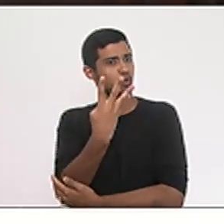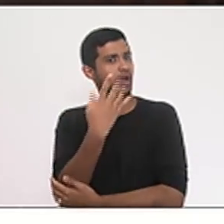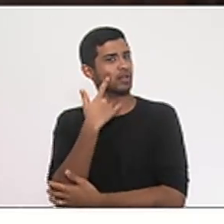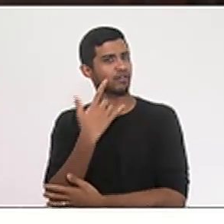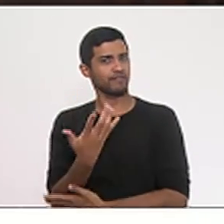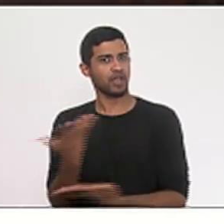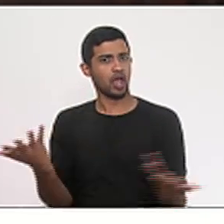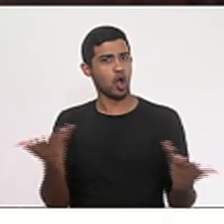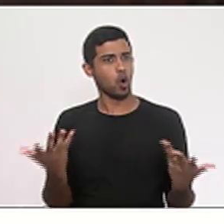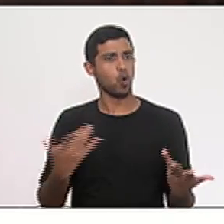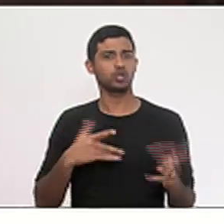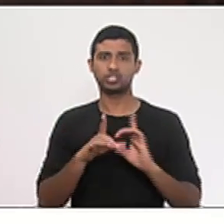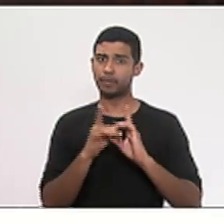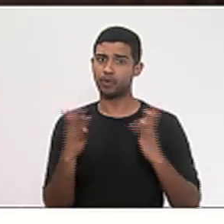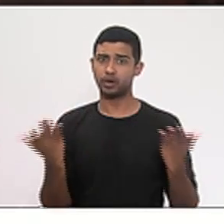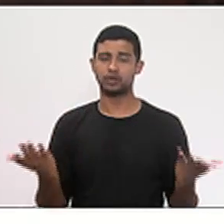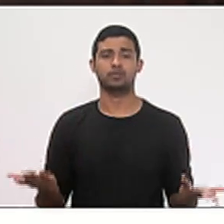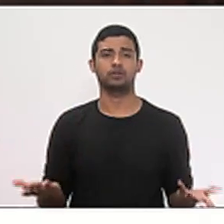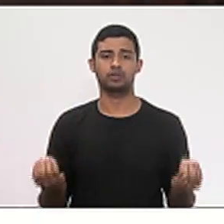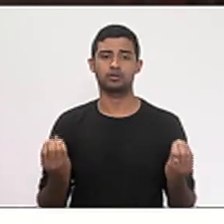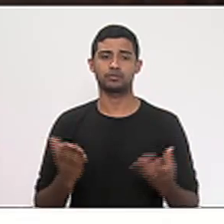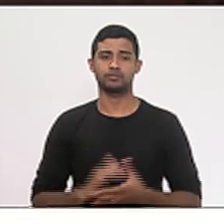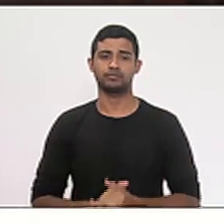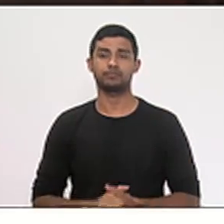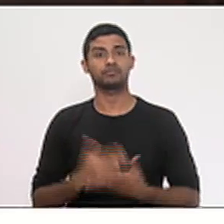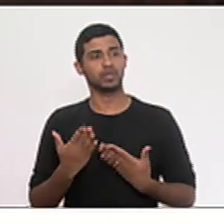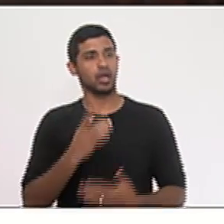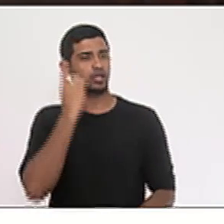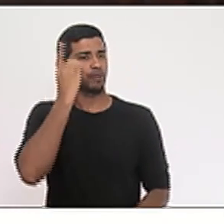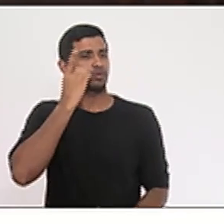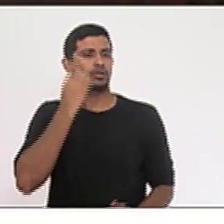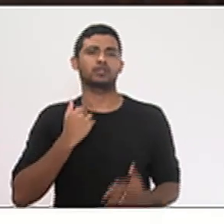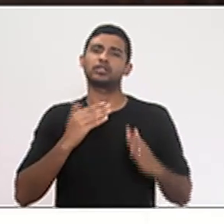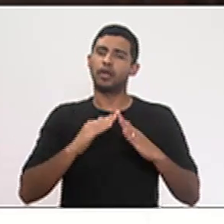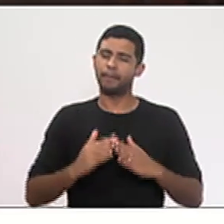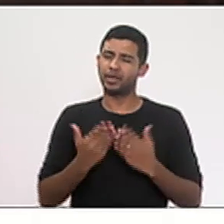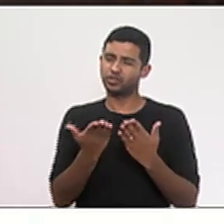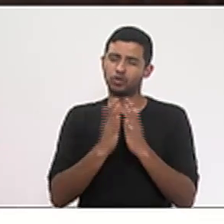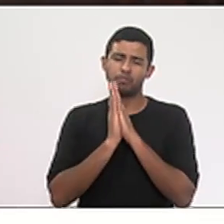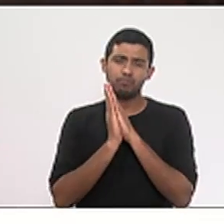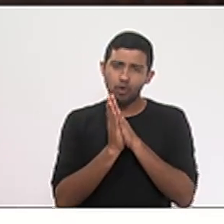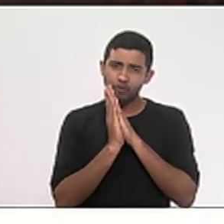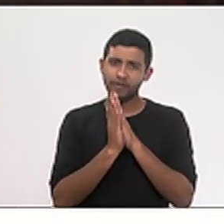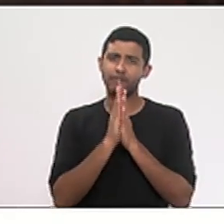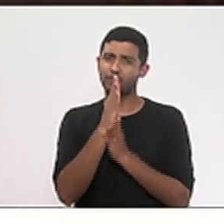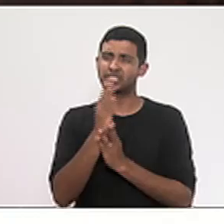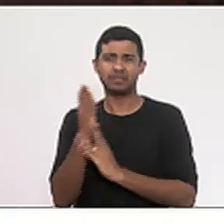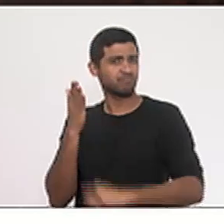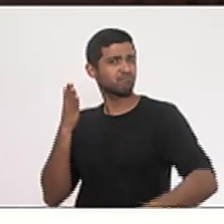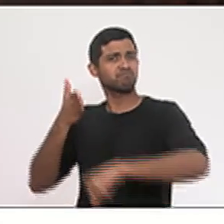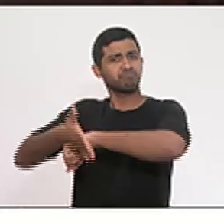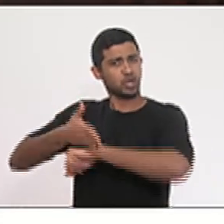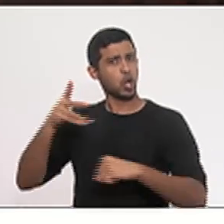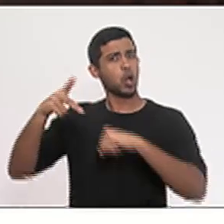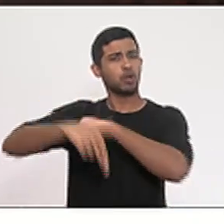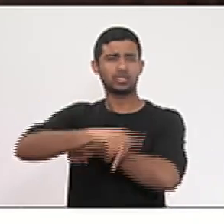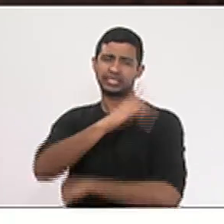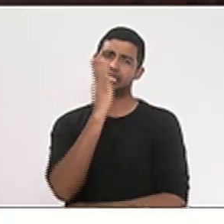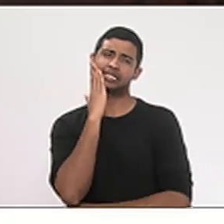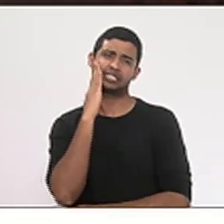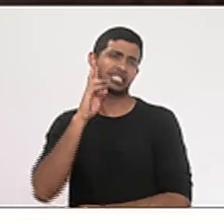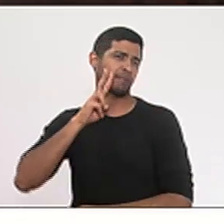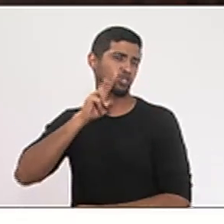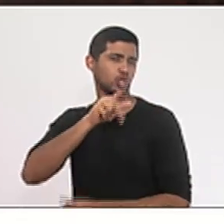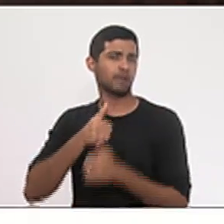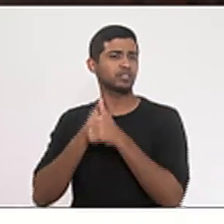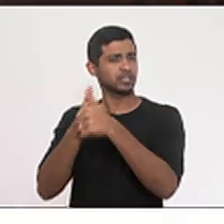a plena democracia. E isso, deputado, eu peço ao senhor encarecidamente que intervenha. O senhor sabe da história, o senhor tem